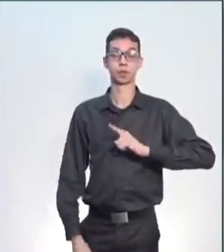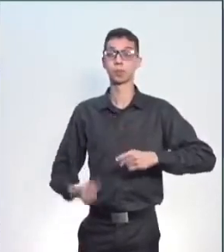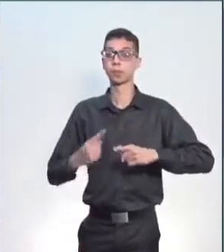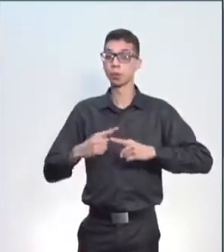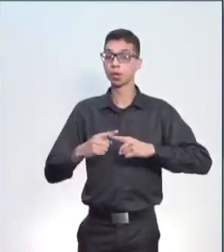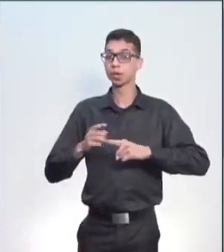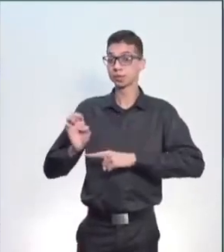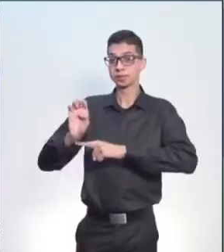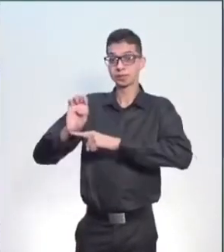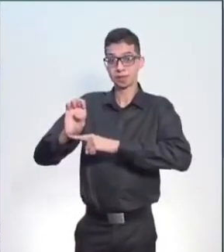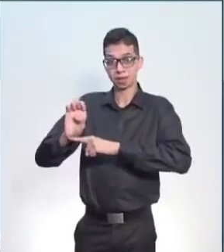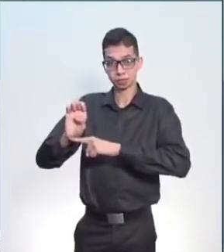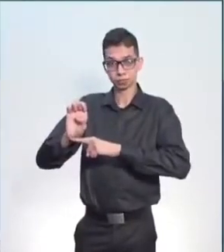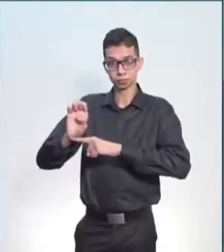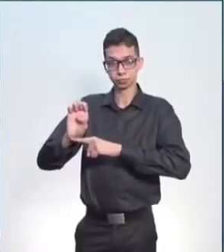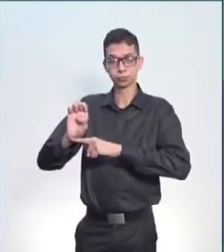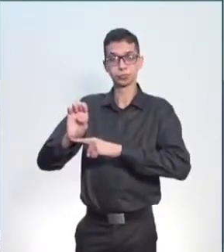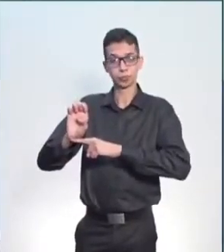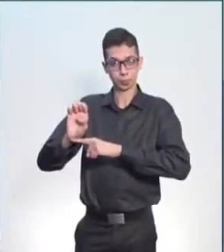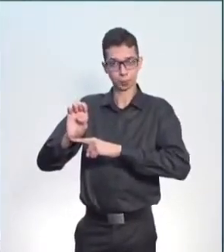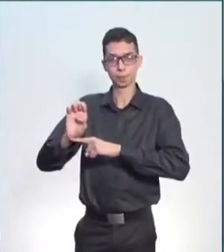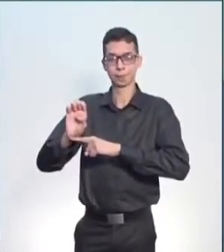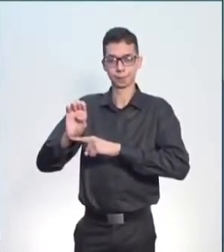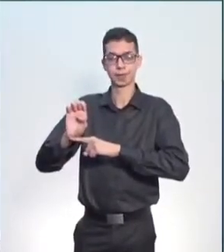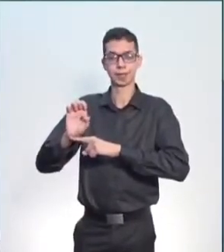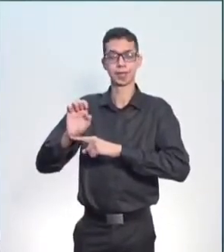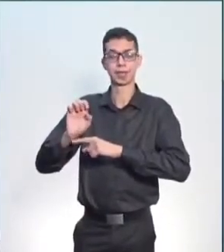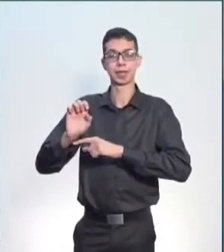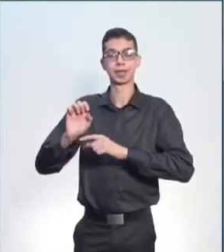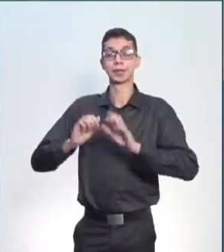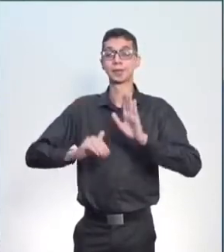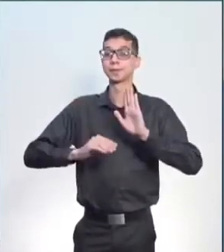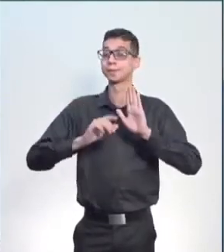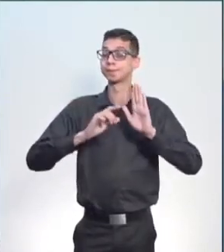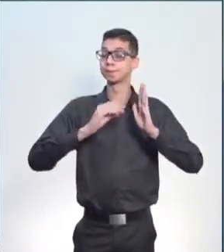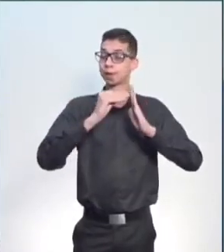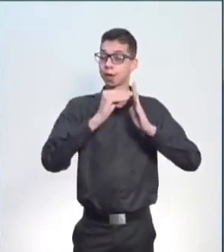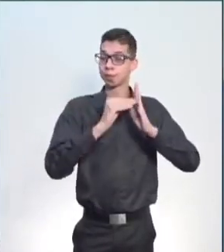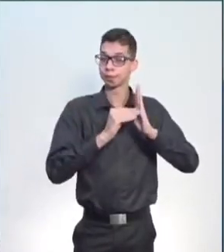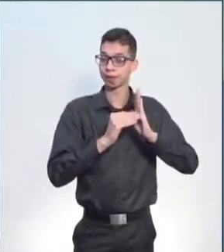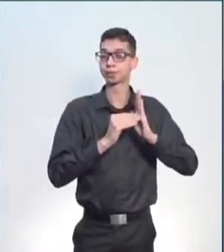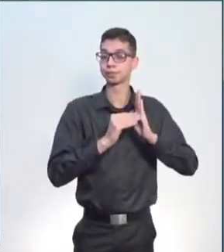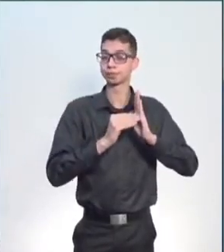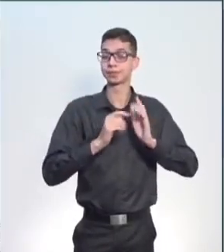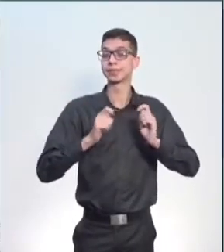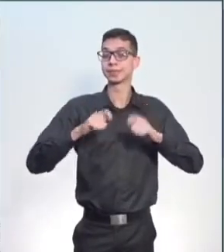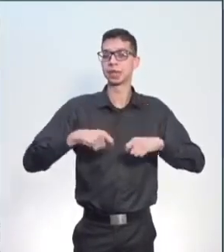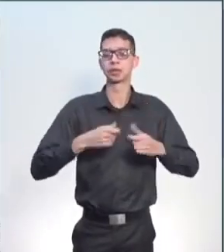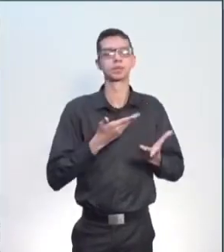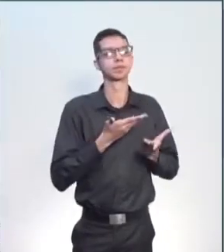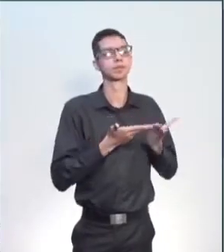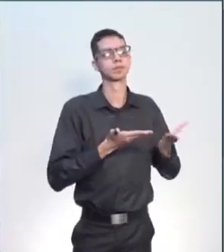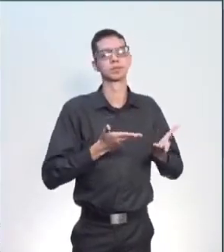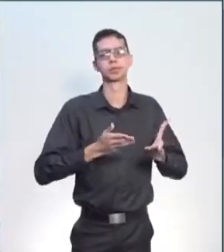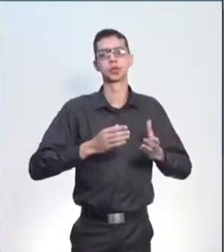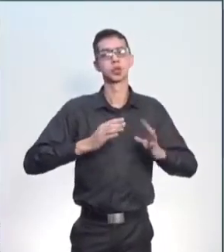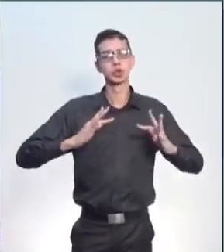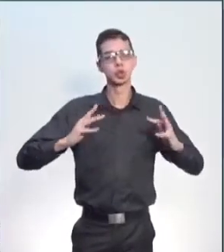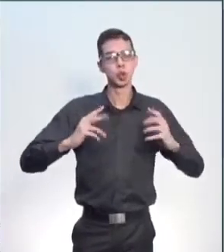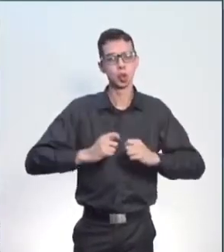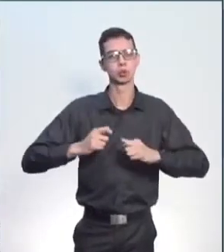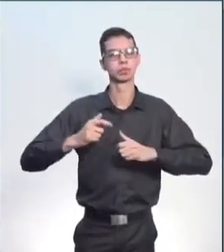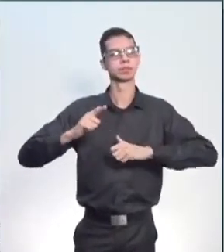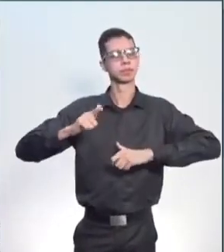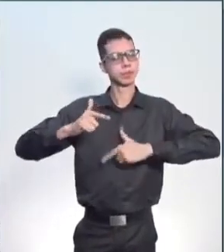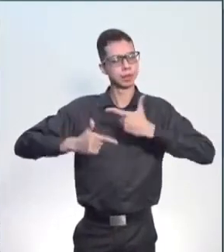Estado para se oferecer serviços para todos, certo? Olha, a gente já pensando outro